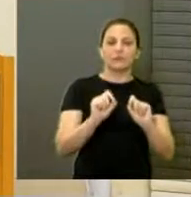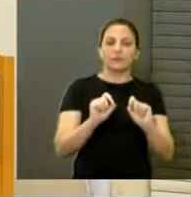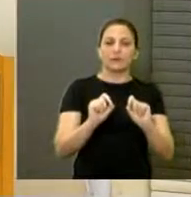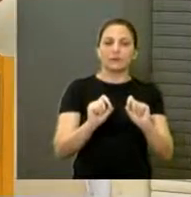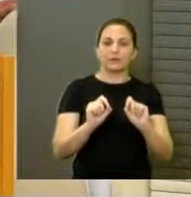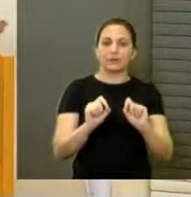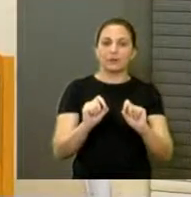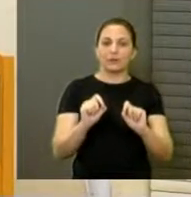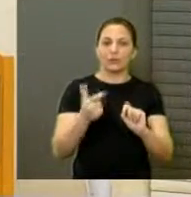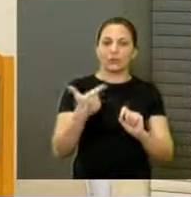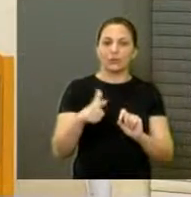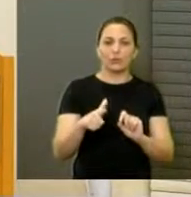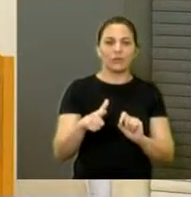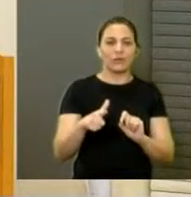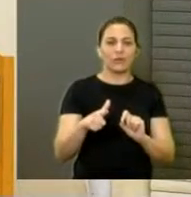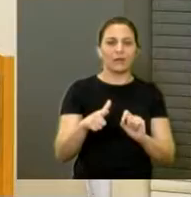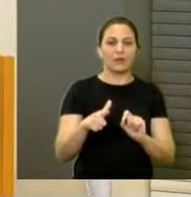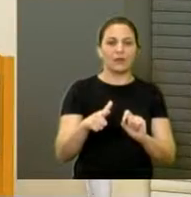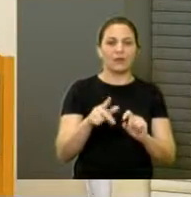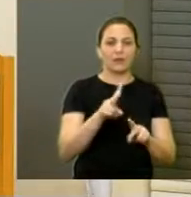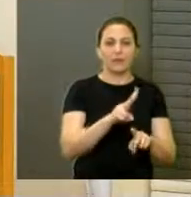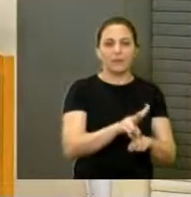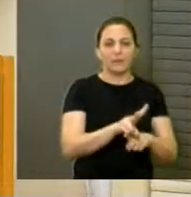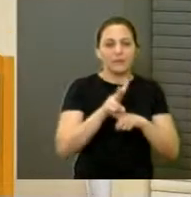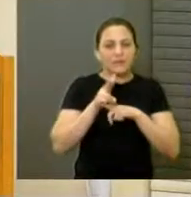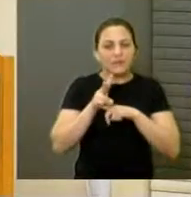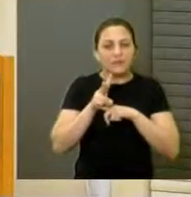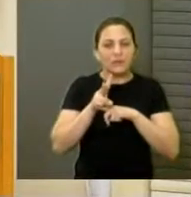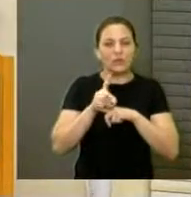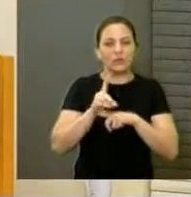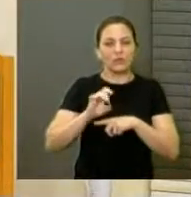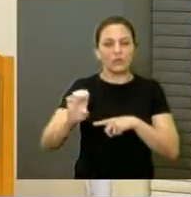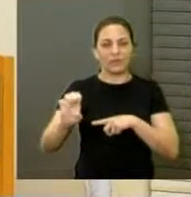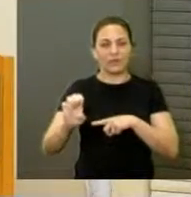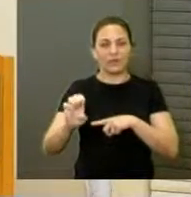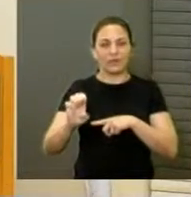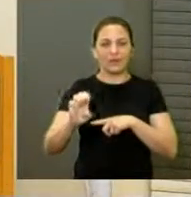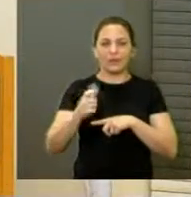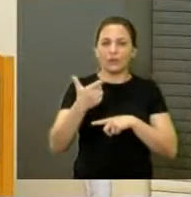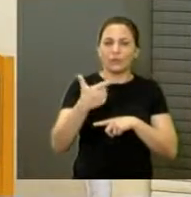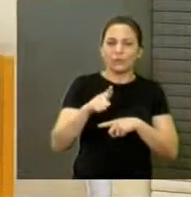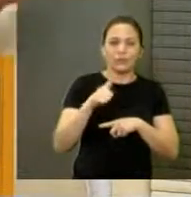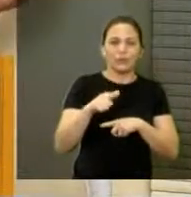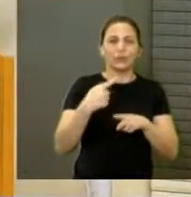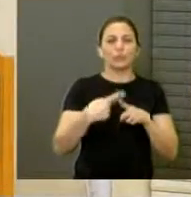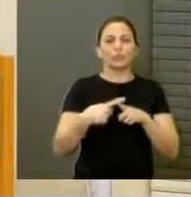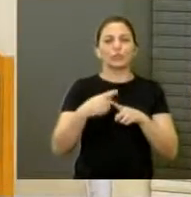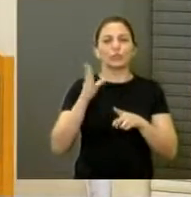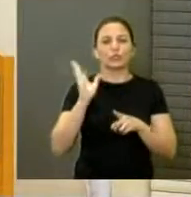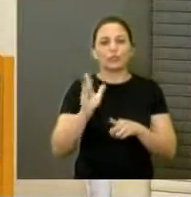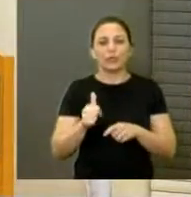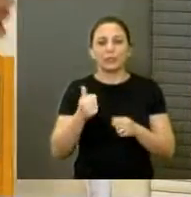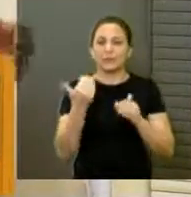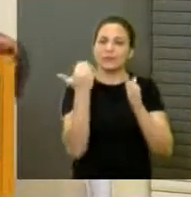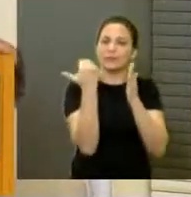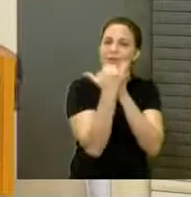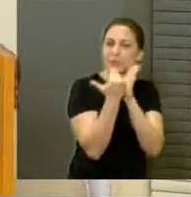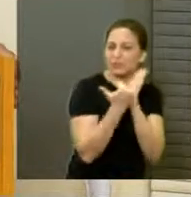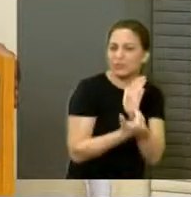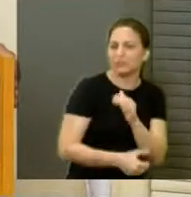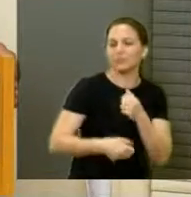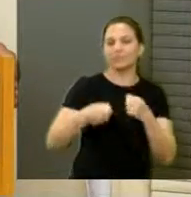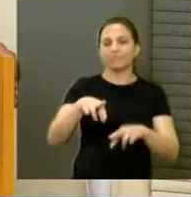que não houve prevenção do DAE, que não houve isso, porque já devia ter tomado as medidas